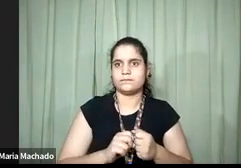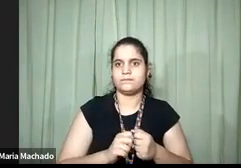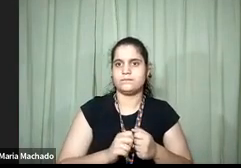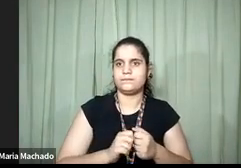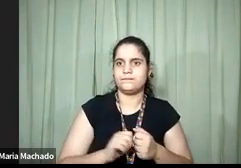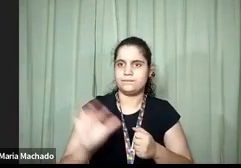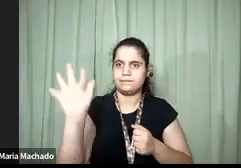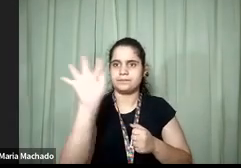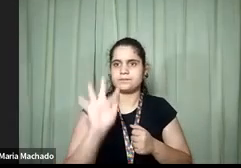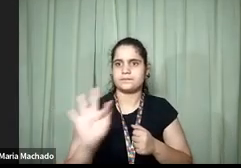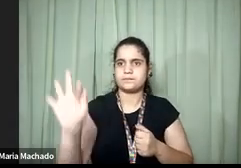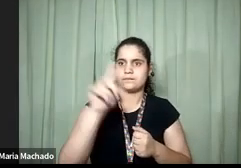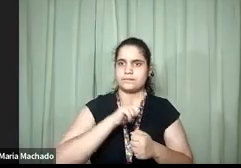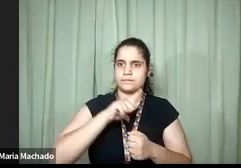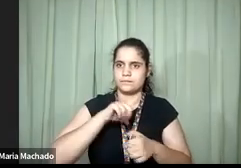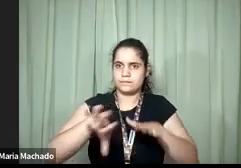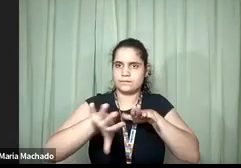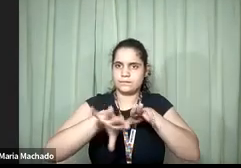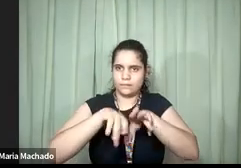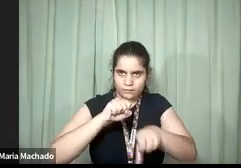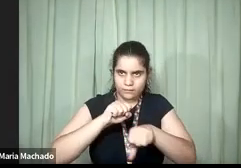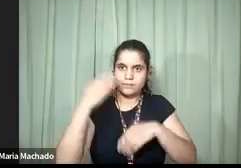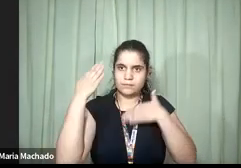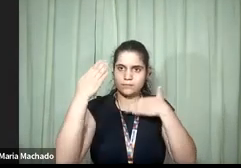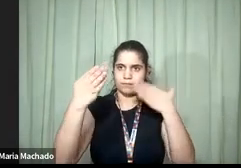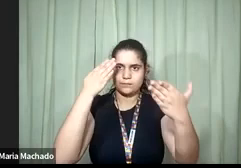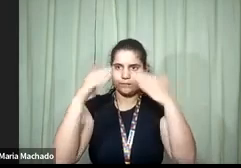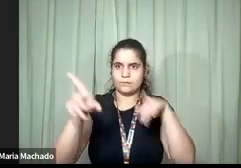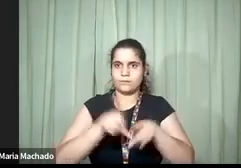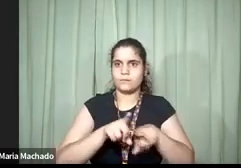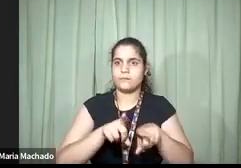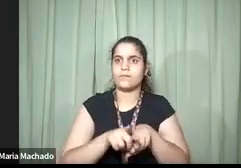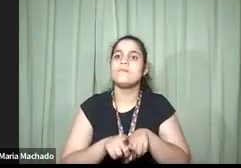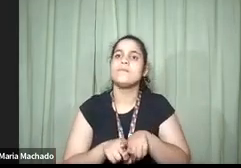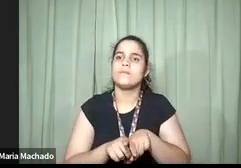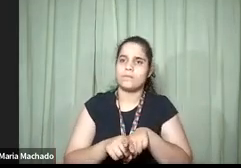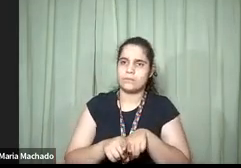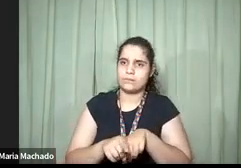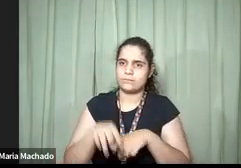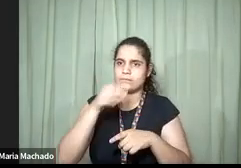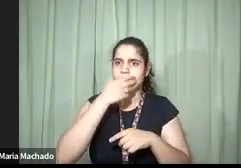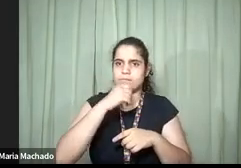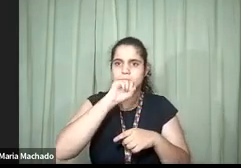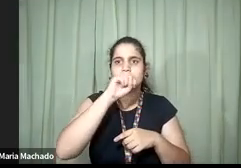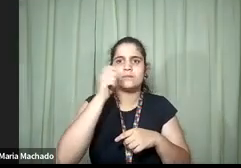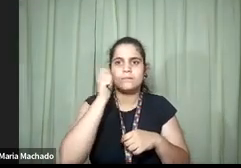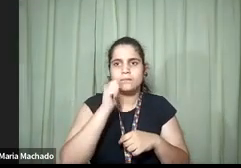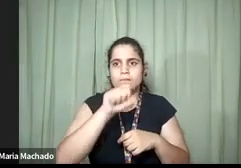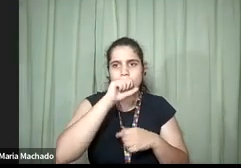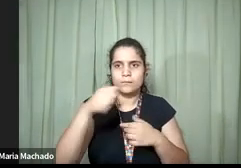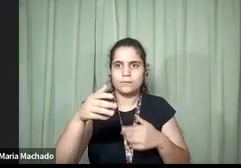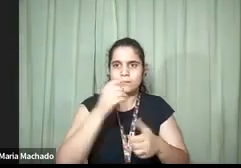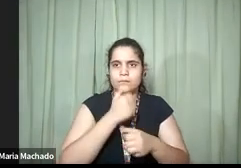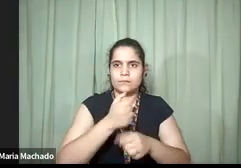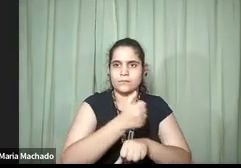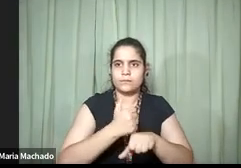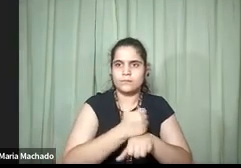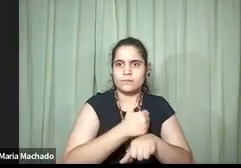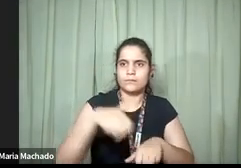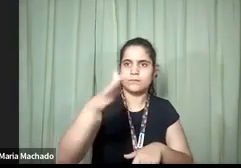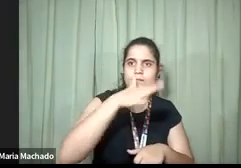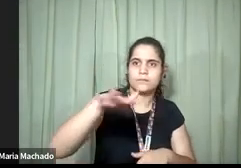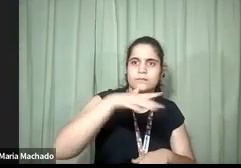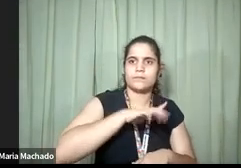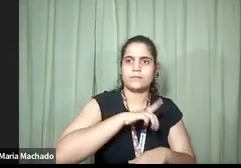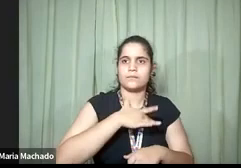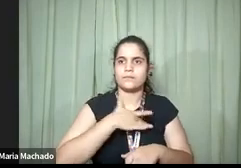universidade que tenha graduação de psicologia também, para além dos pais profissionais da área da saúde, mas que esses graduados eles